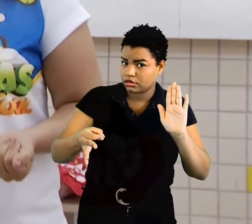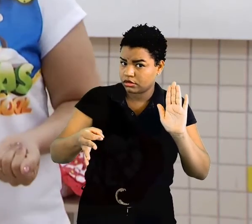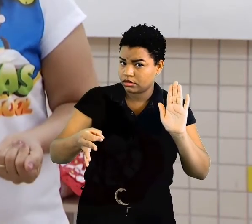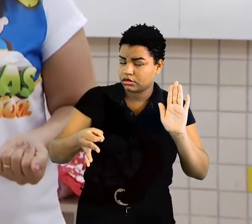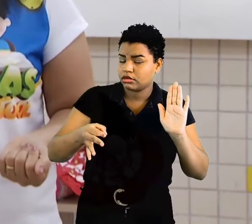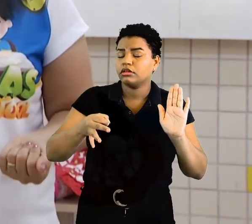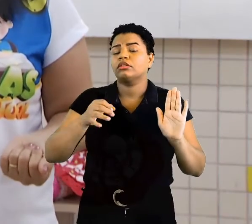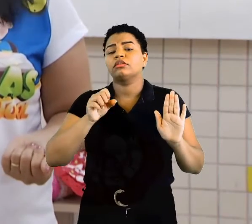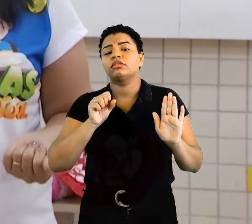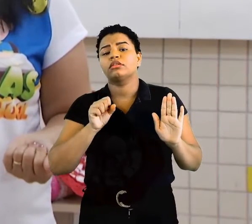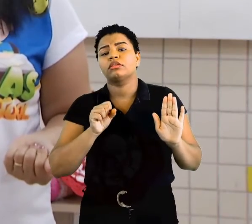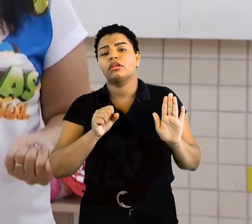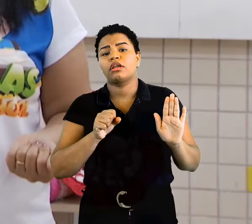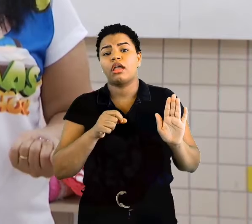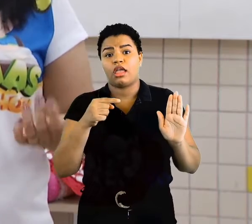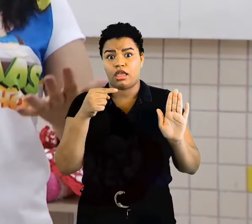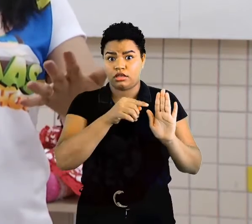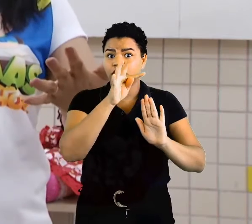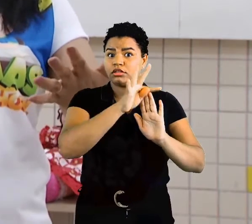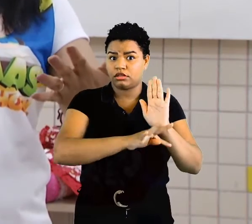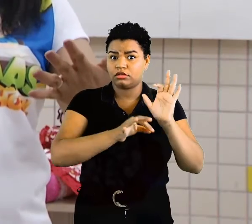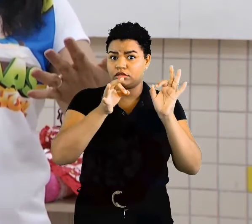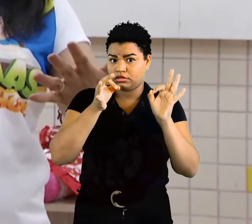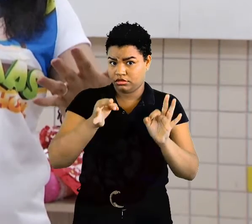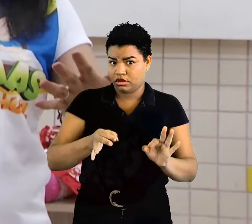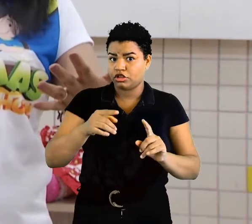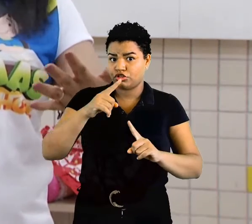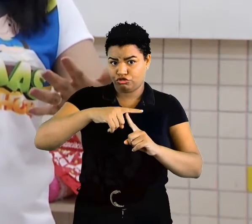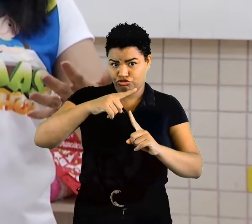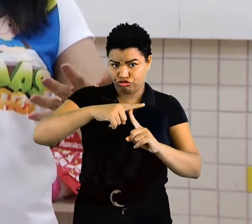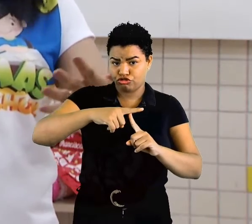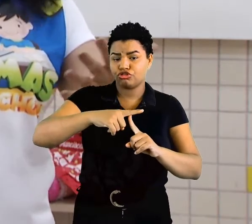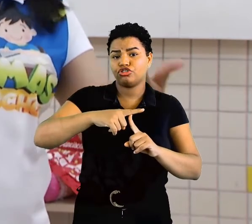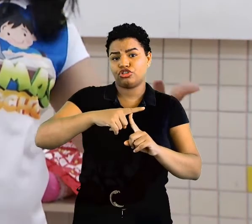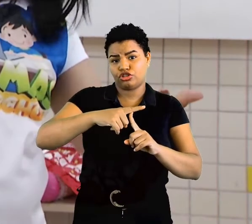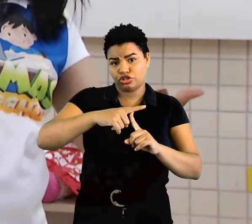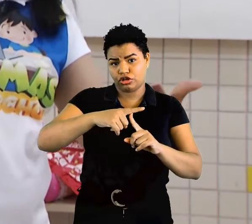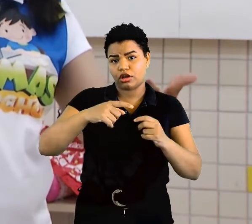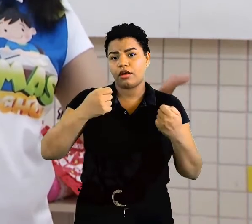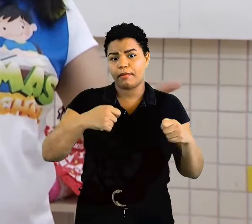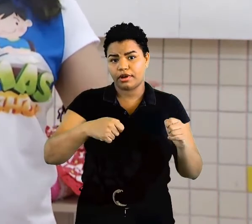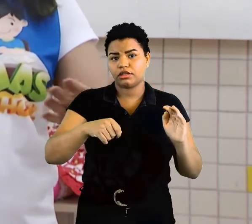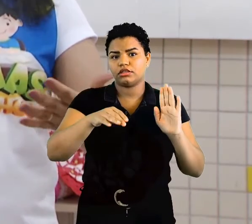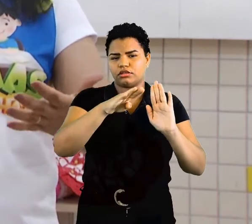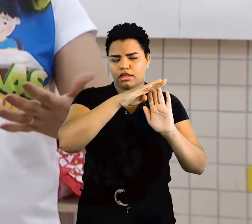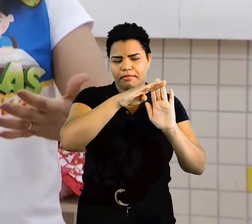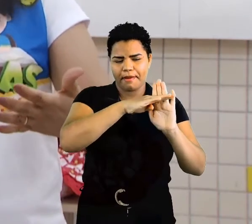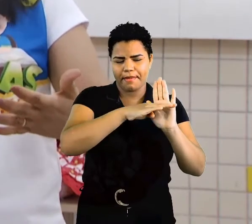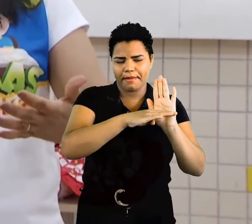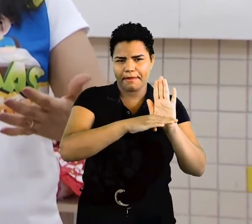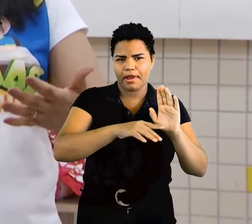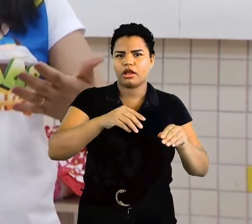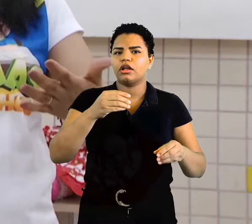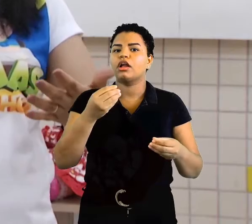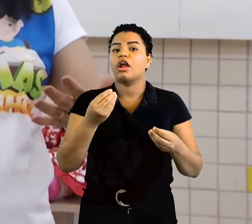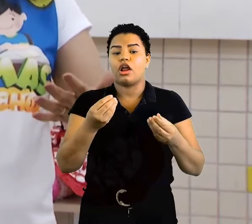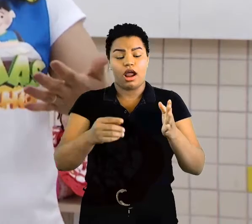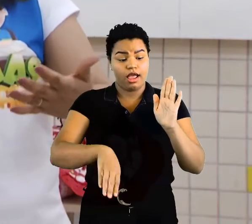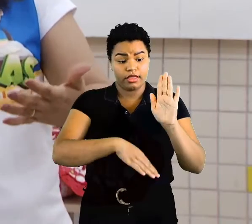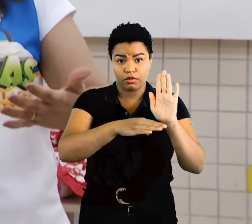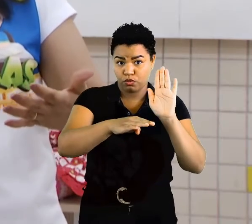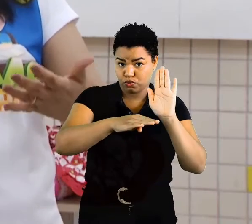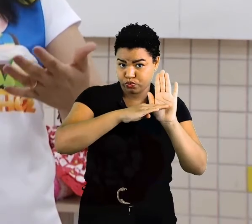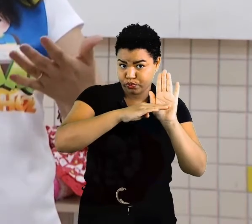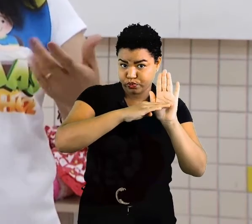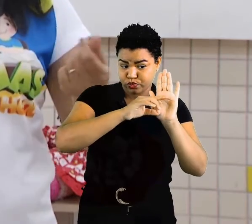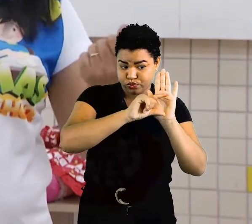este é o tipo de texto. Quando eu ler, eu vou lá olhar ingredientes, modo de preparo. Oba, então é a receita certa.